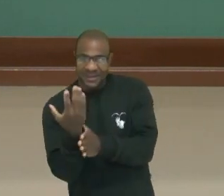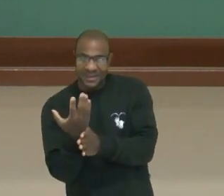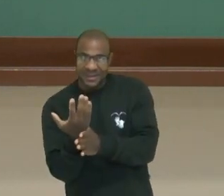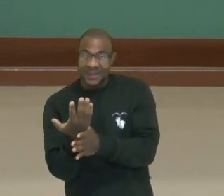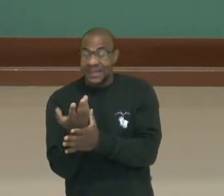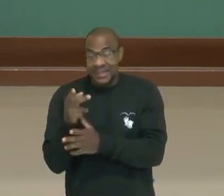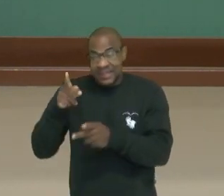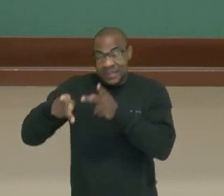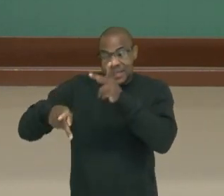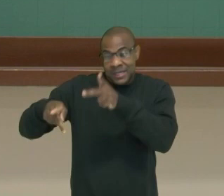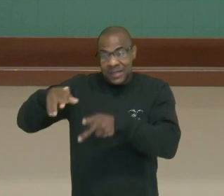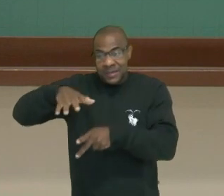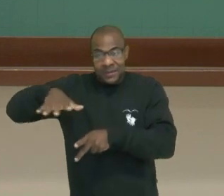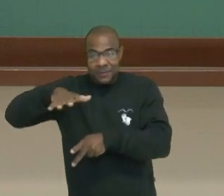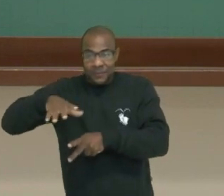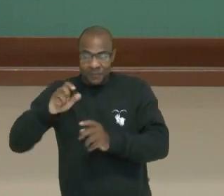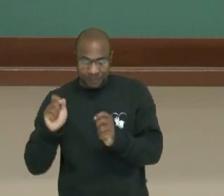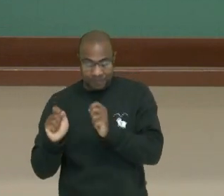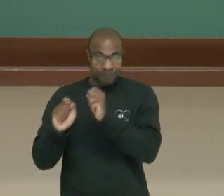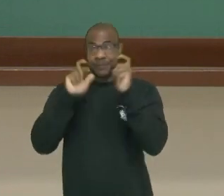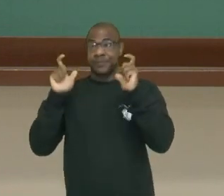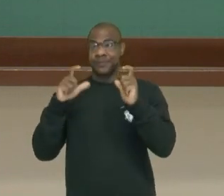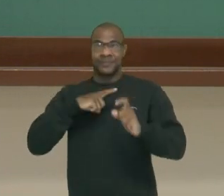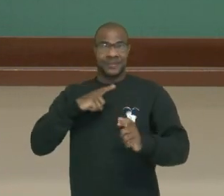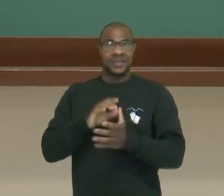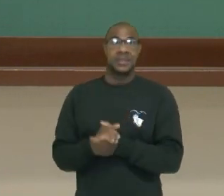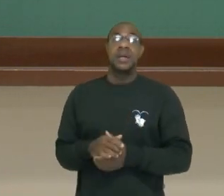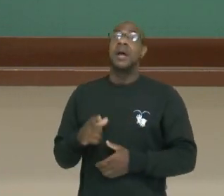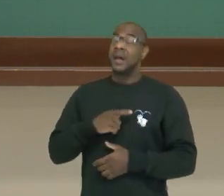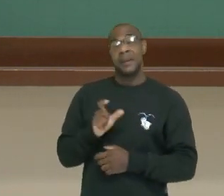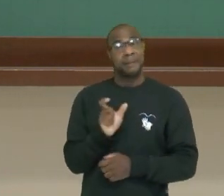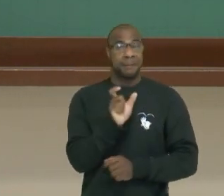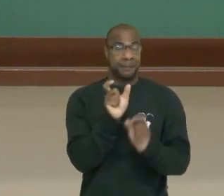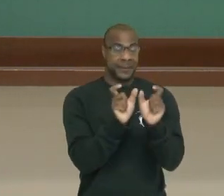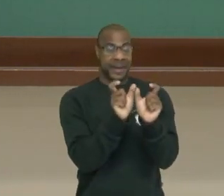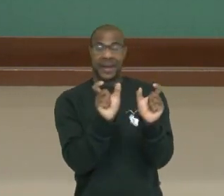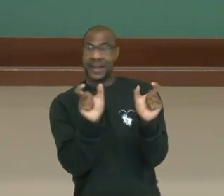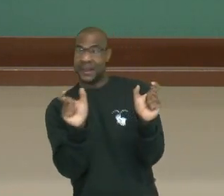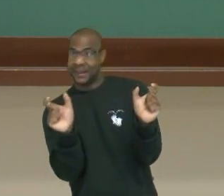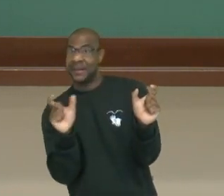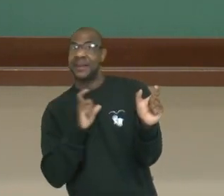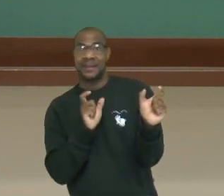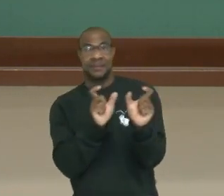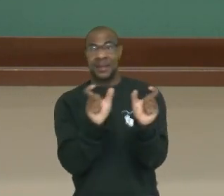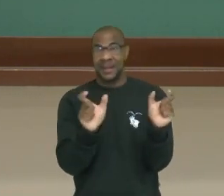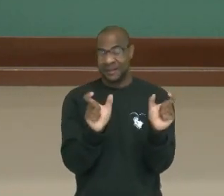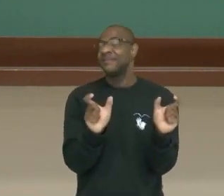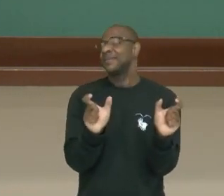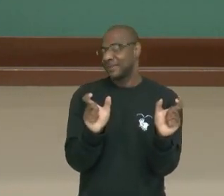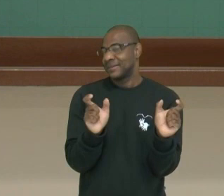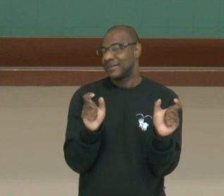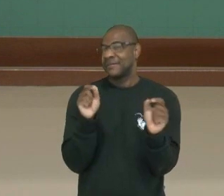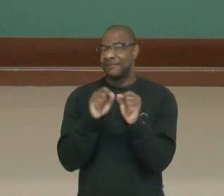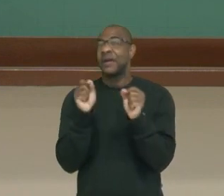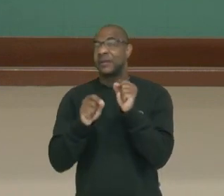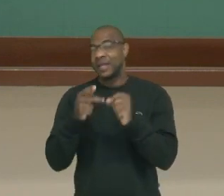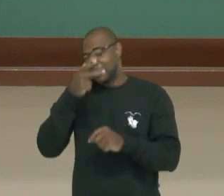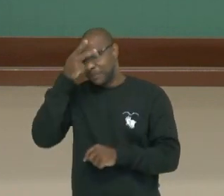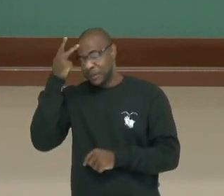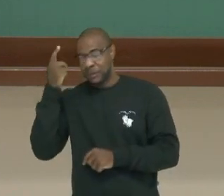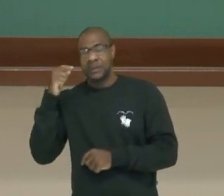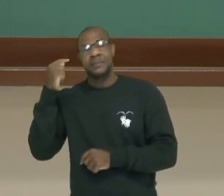leitor? É através das palavras, né? Há um jogo de palavras aí, há algo que faz o leitor refletir sobre o que vai